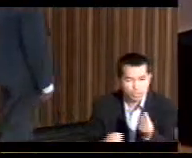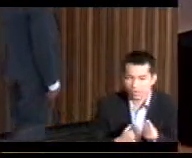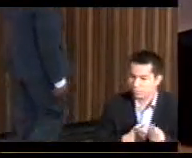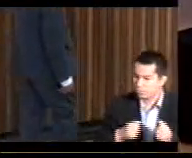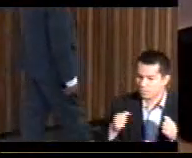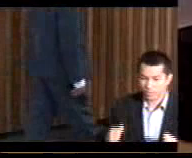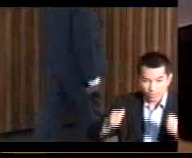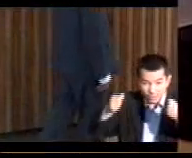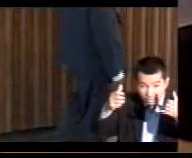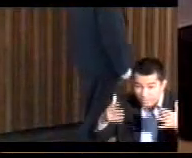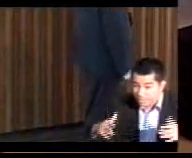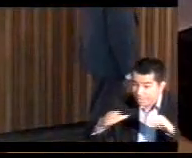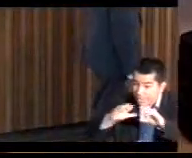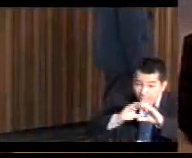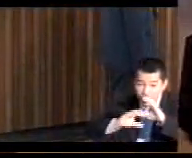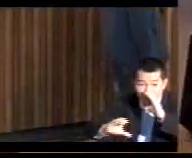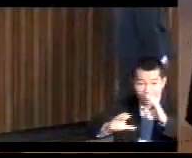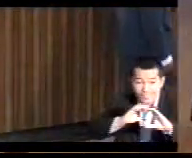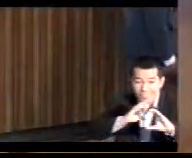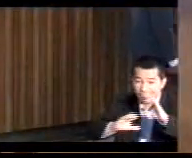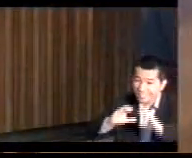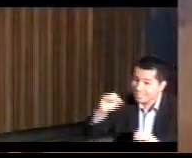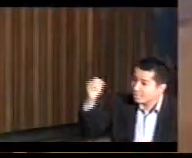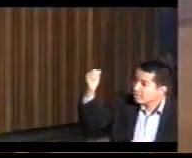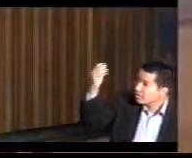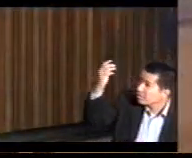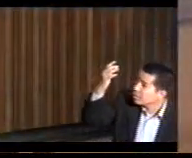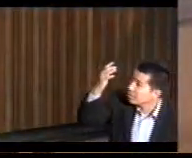Como poder